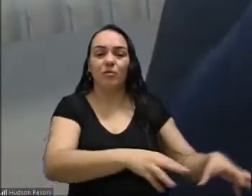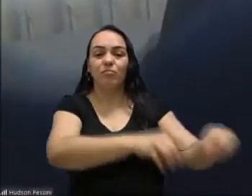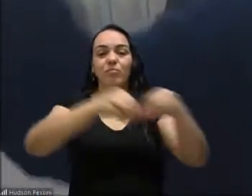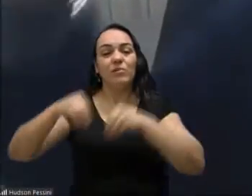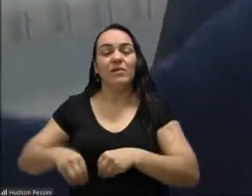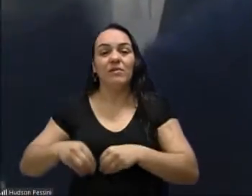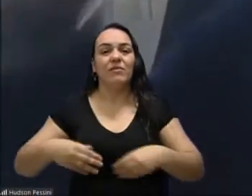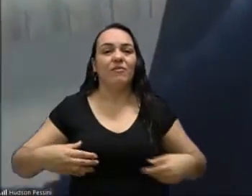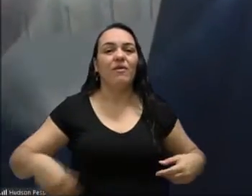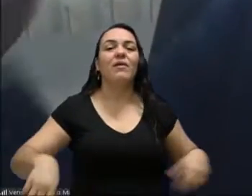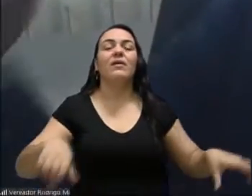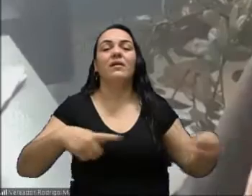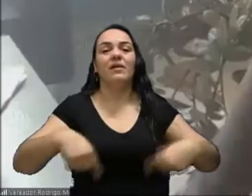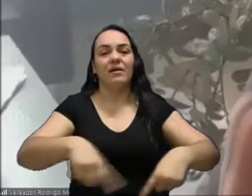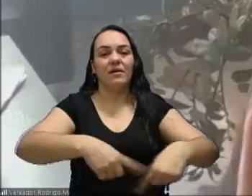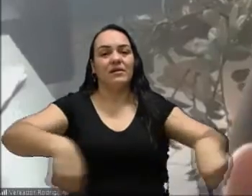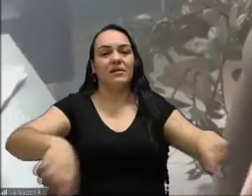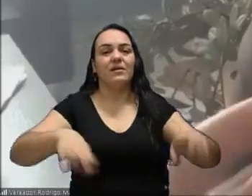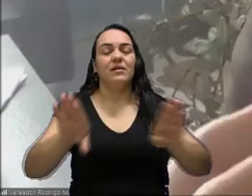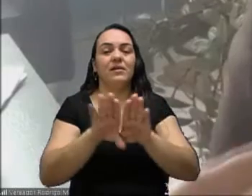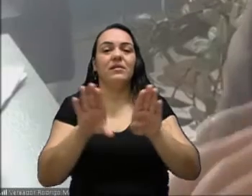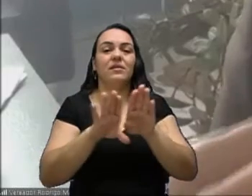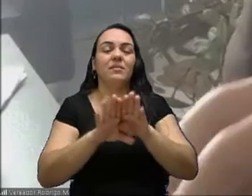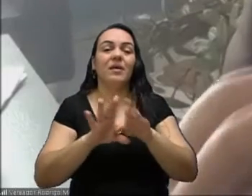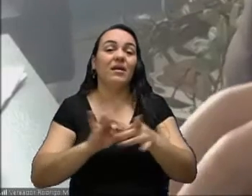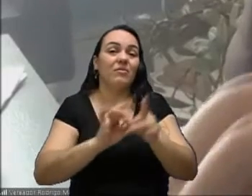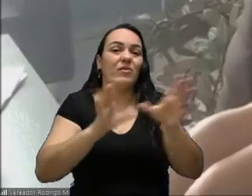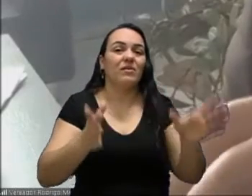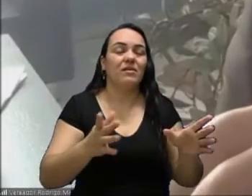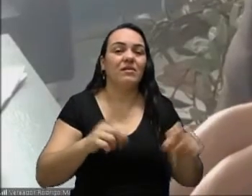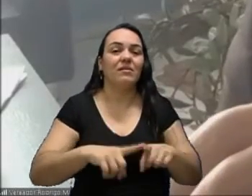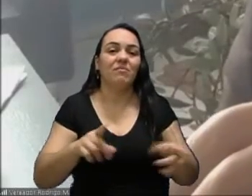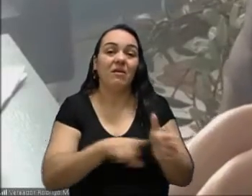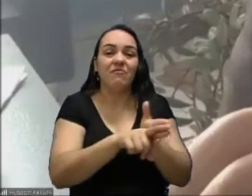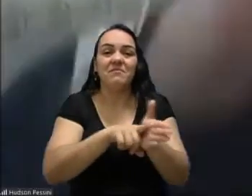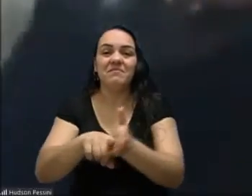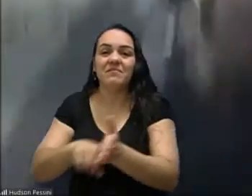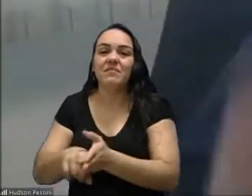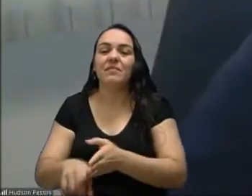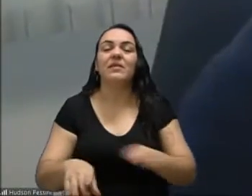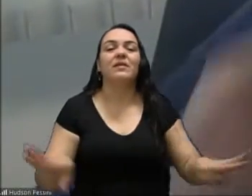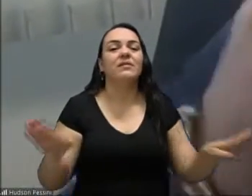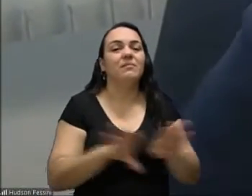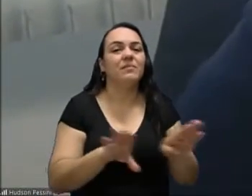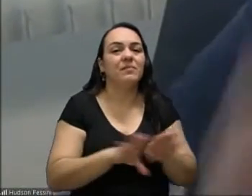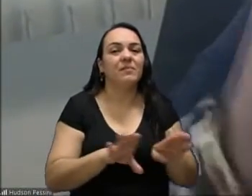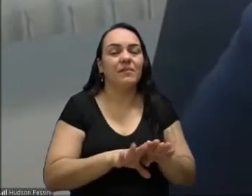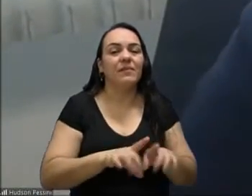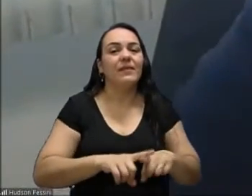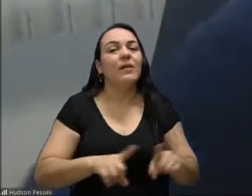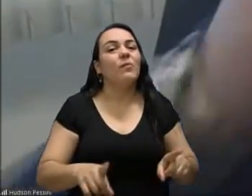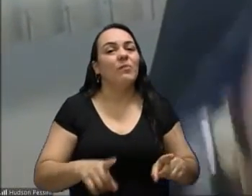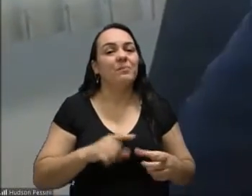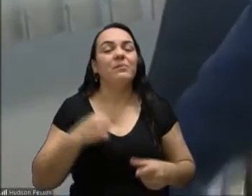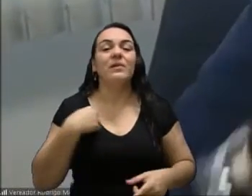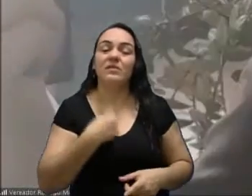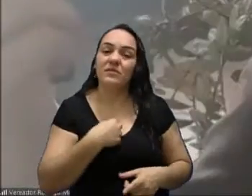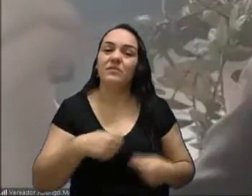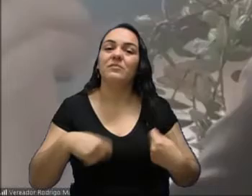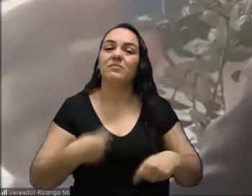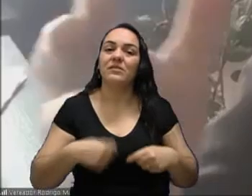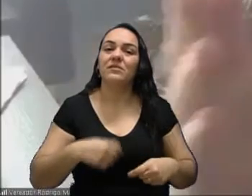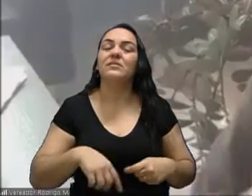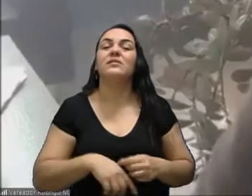impossível... Não temos as feiras livres? As feiras livres não são fiscalizadas? É, nem no centro. A gente não está lá.